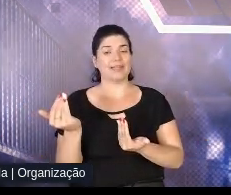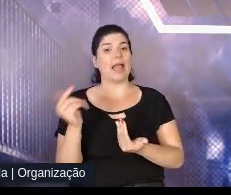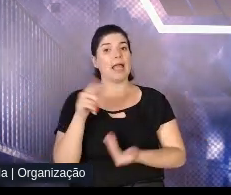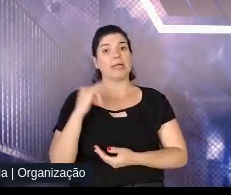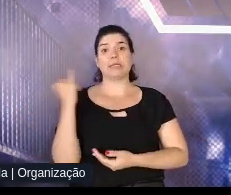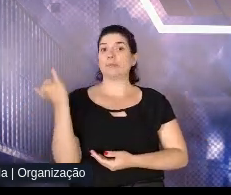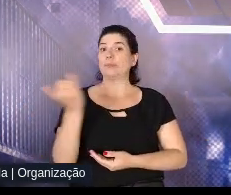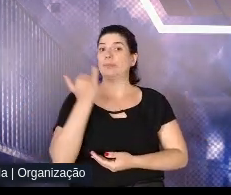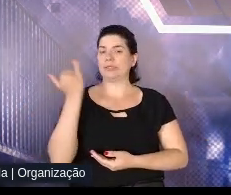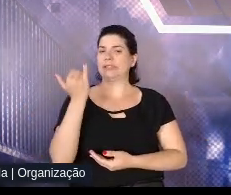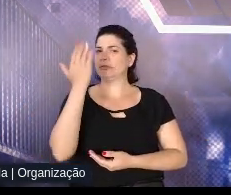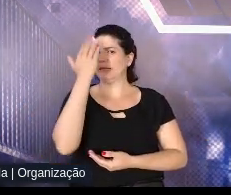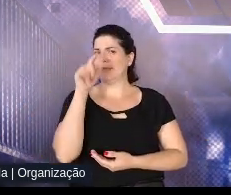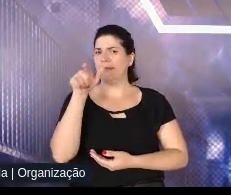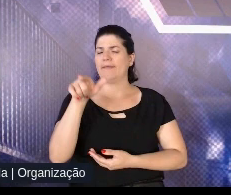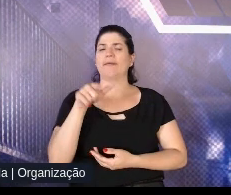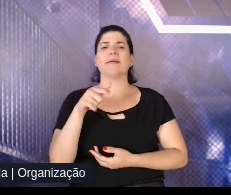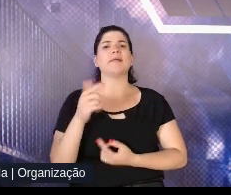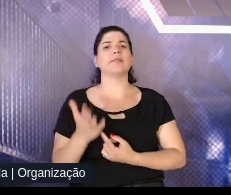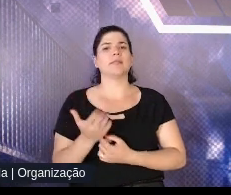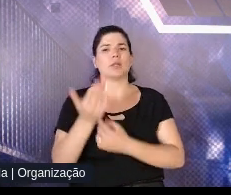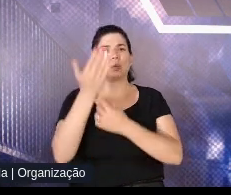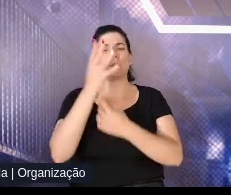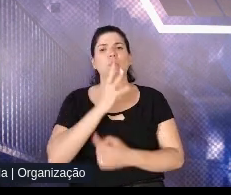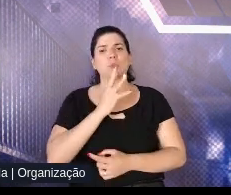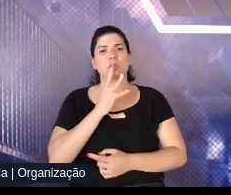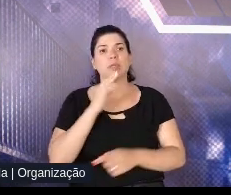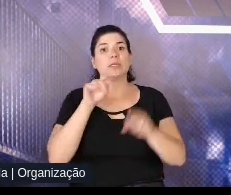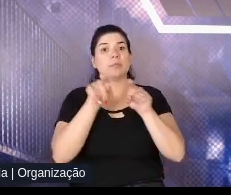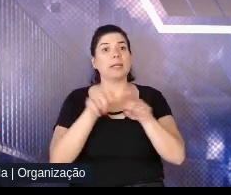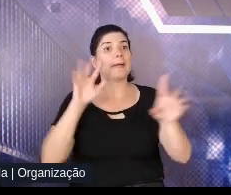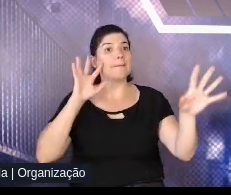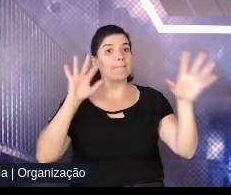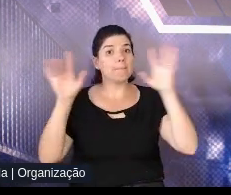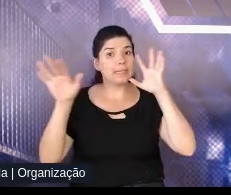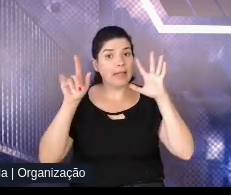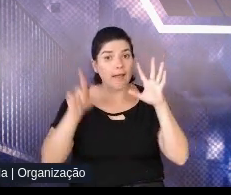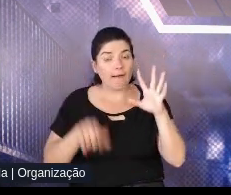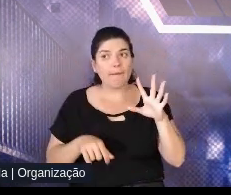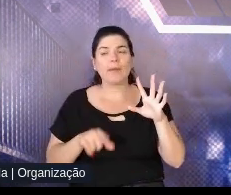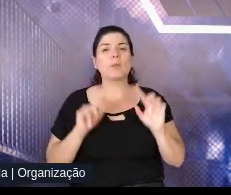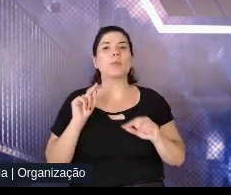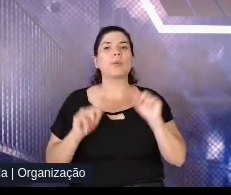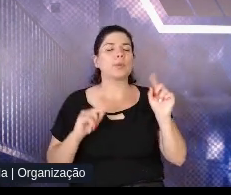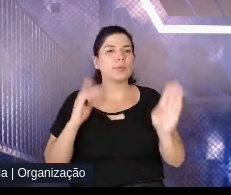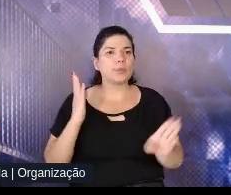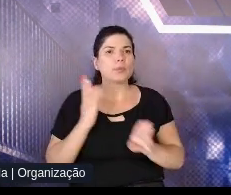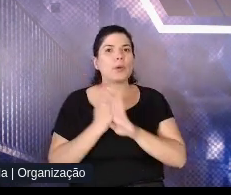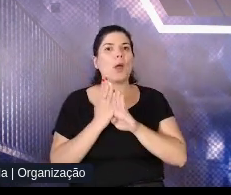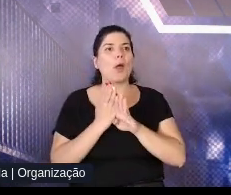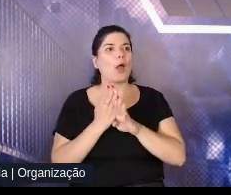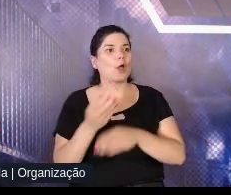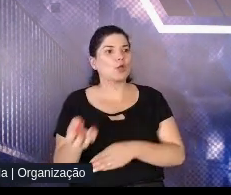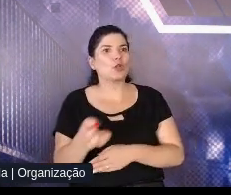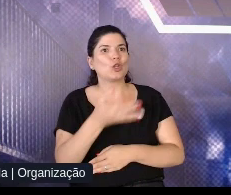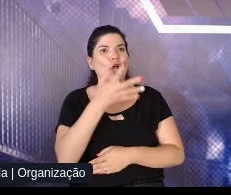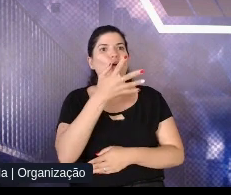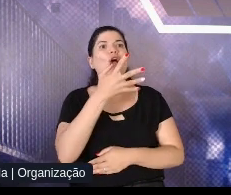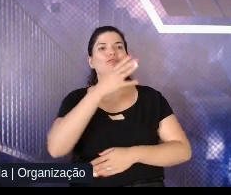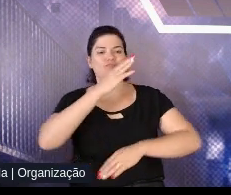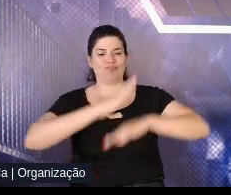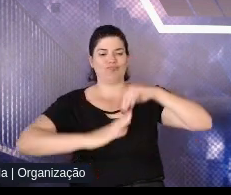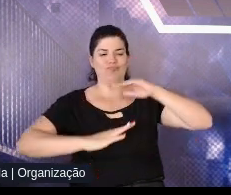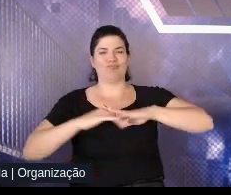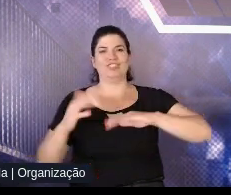importante que eles saibam tecnologias e quando nós pensamos nessa parte, a gente descobre novos talentos e